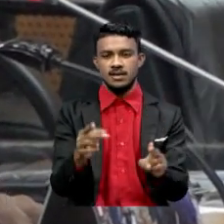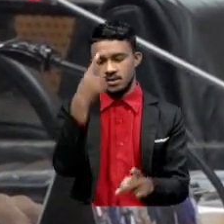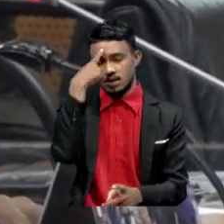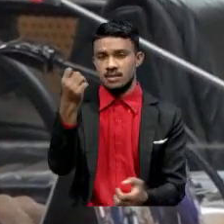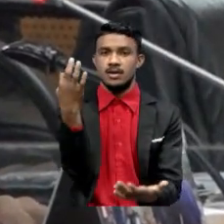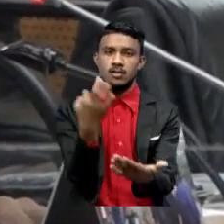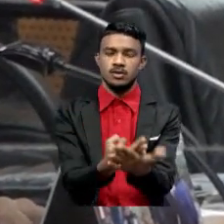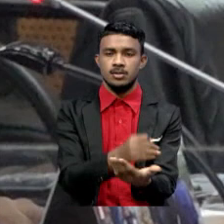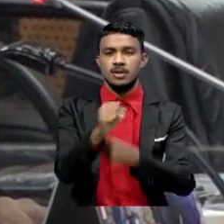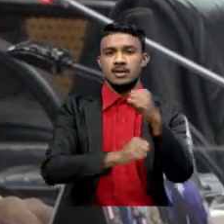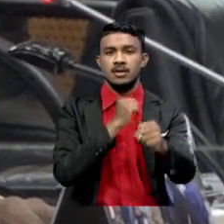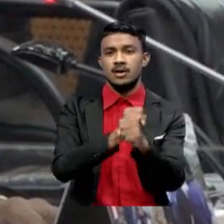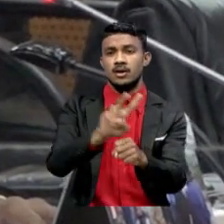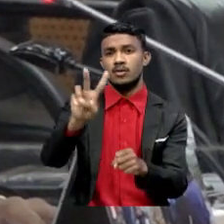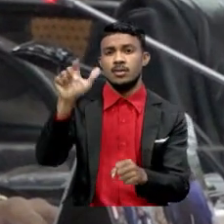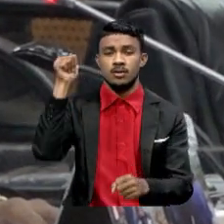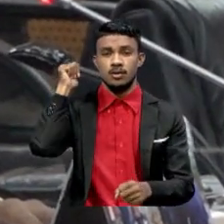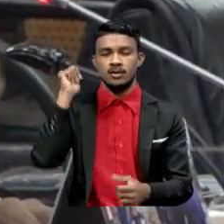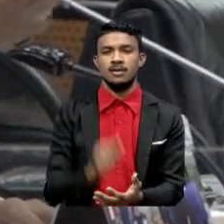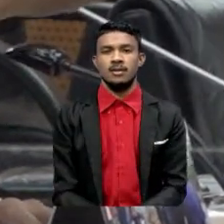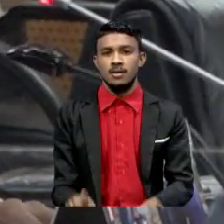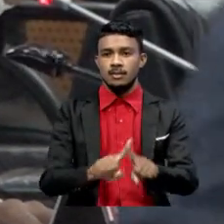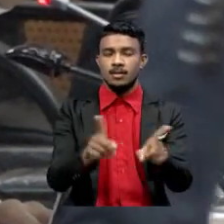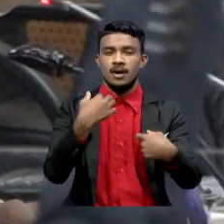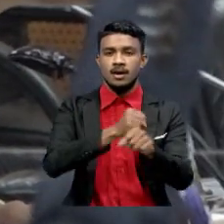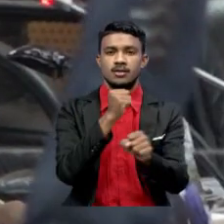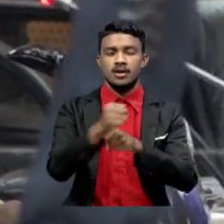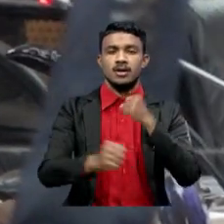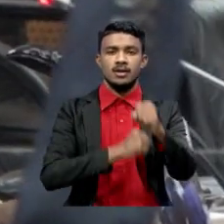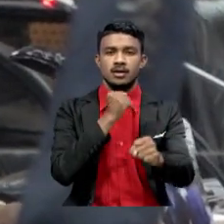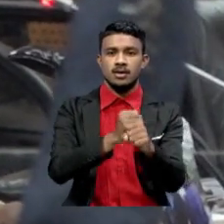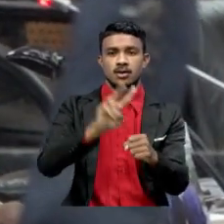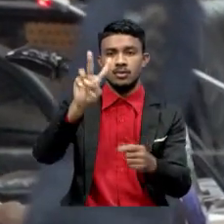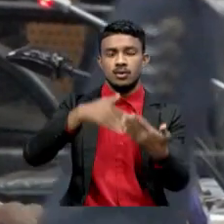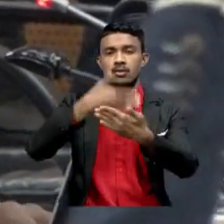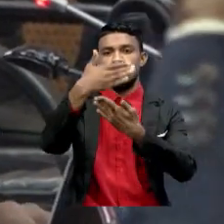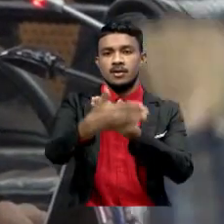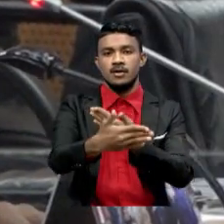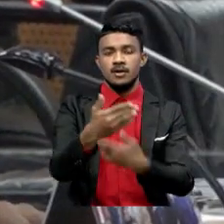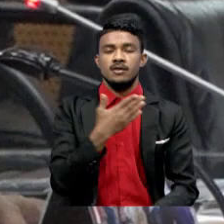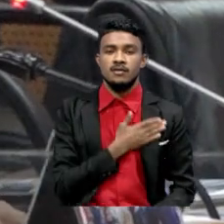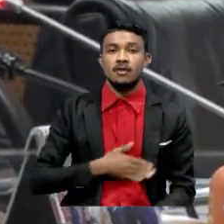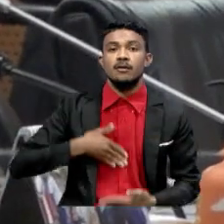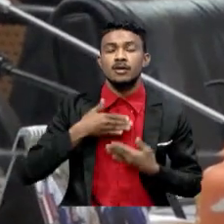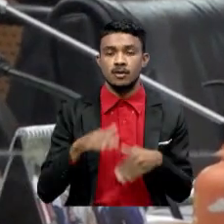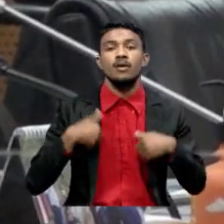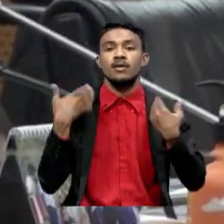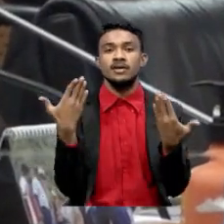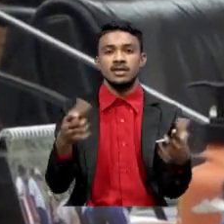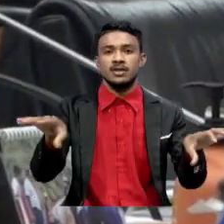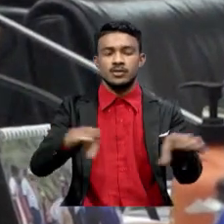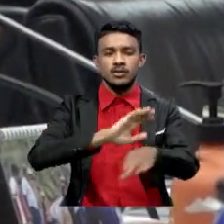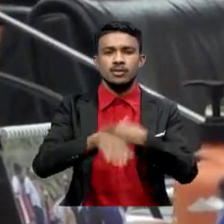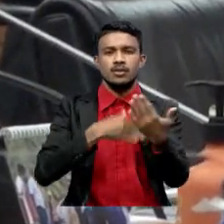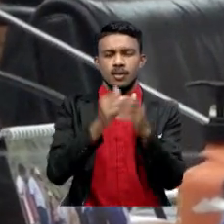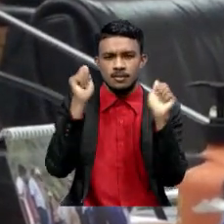orsamento ini tina rua bakotuk nia masalah ini tina rua oin mai nebe favor da oin sa proyek direk ne bere lao